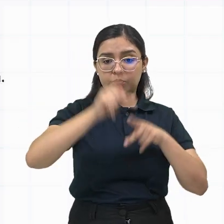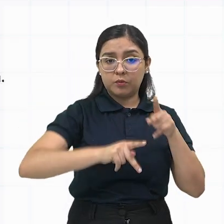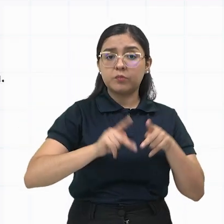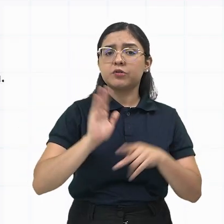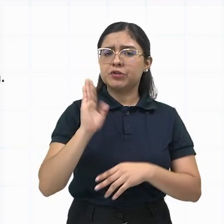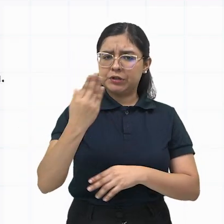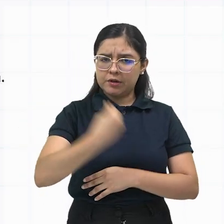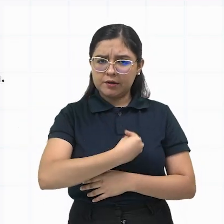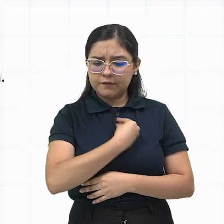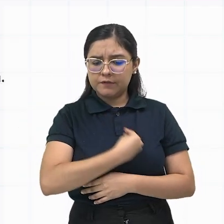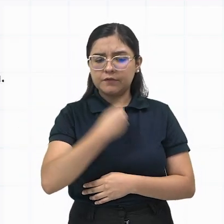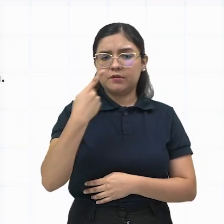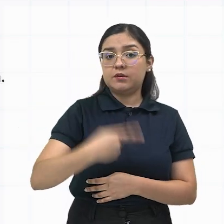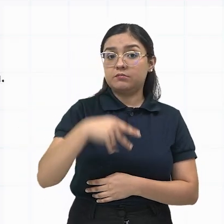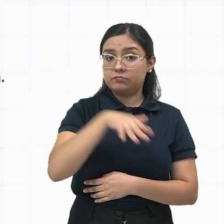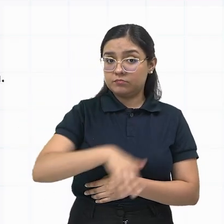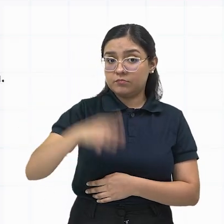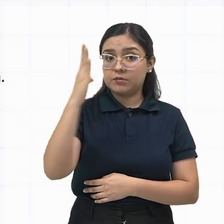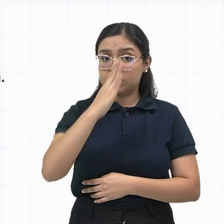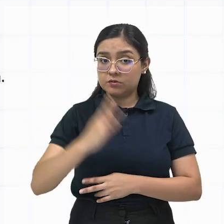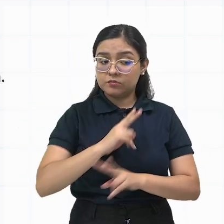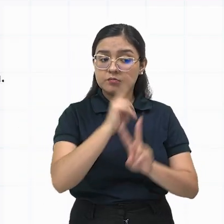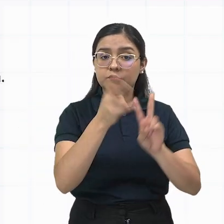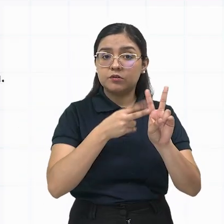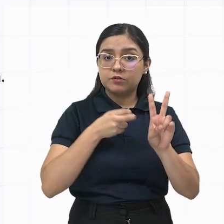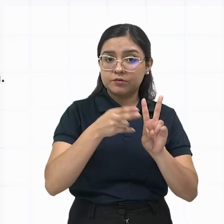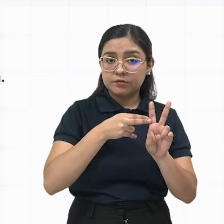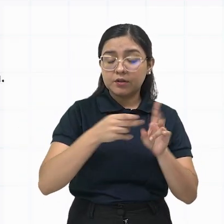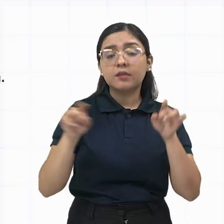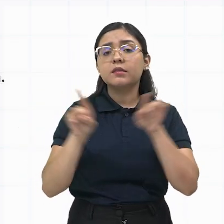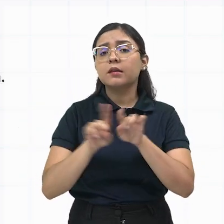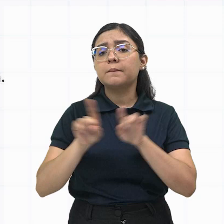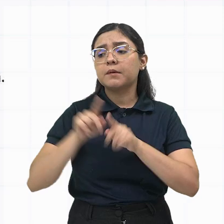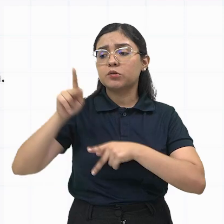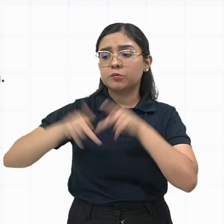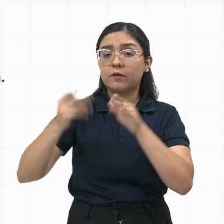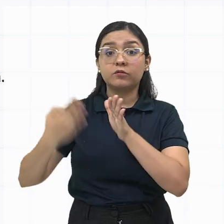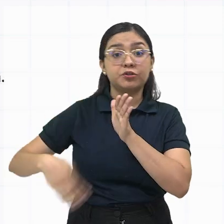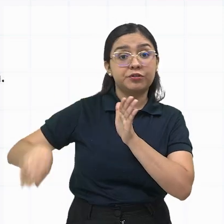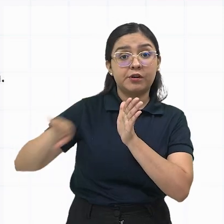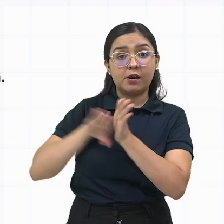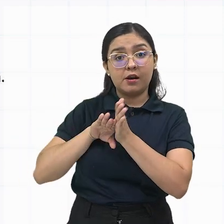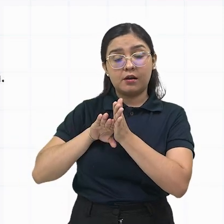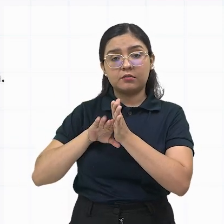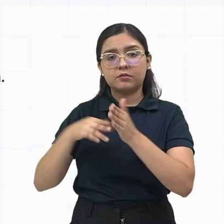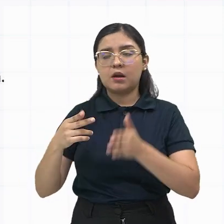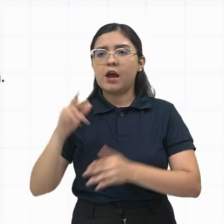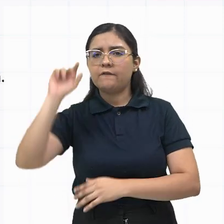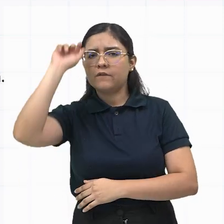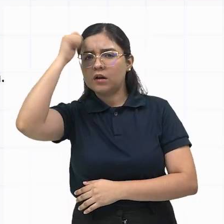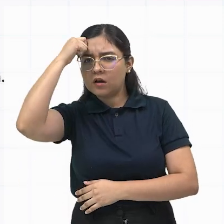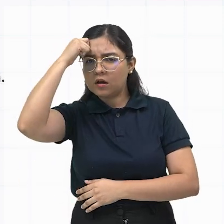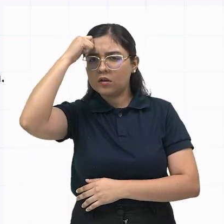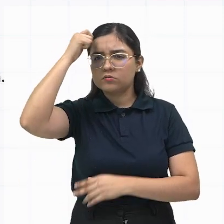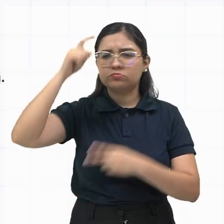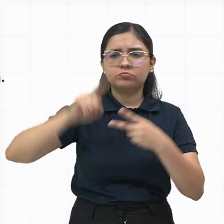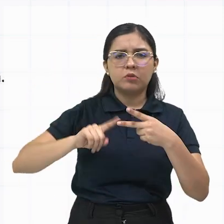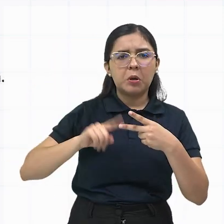já estavam no território, os indígenas, e dos povos que chegaram, povos